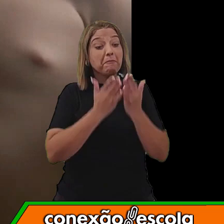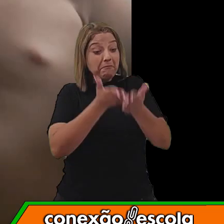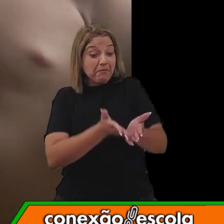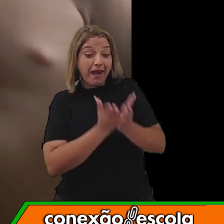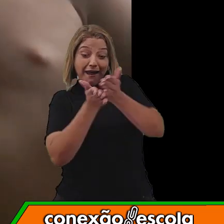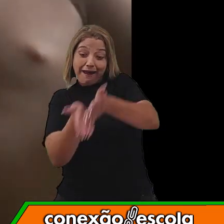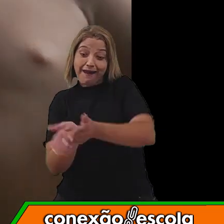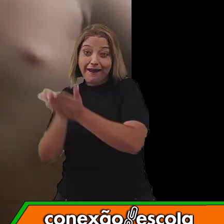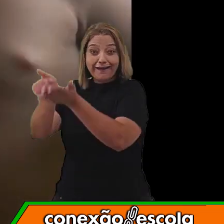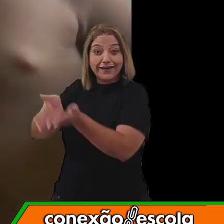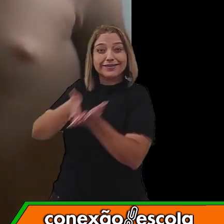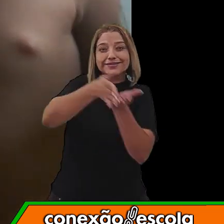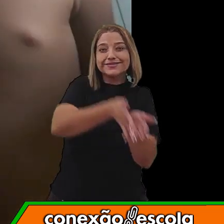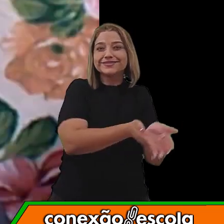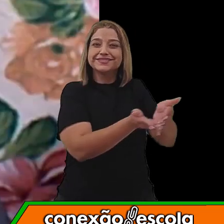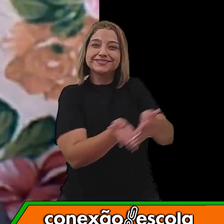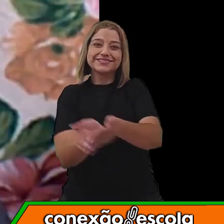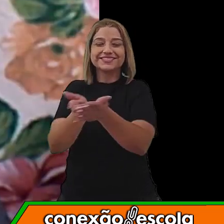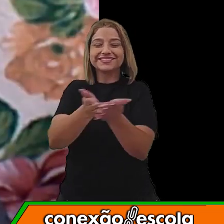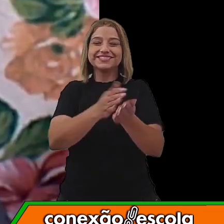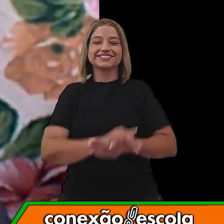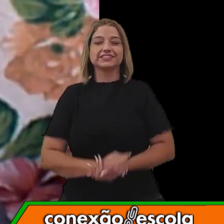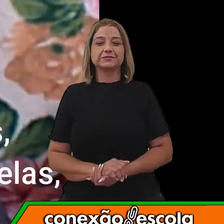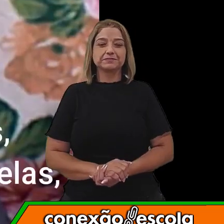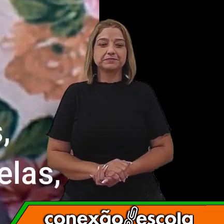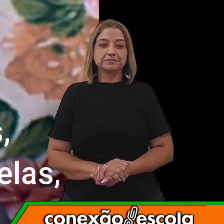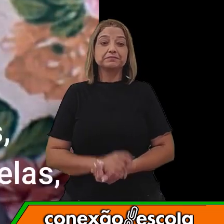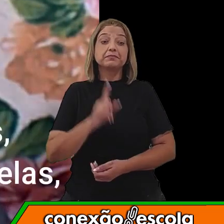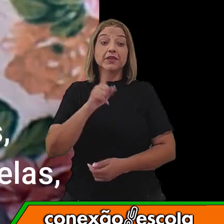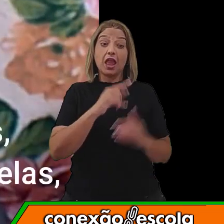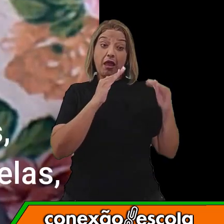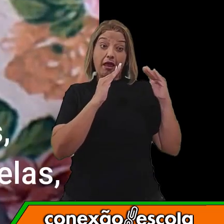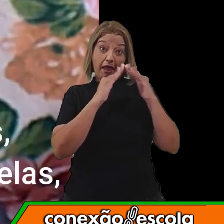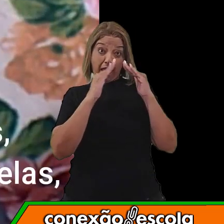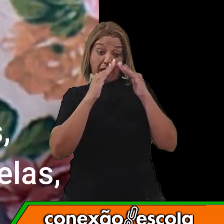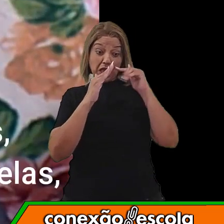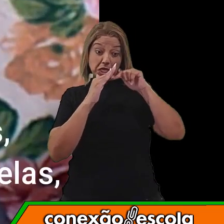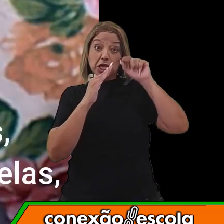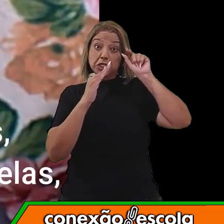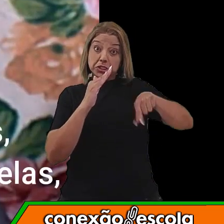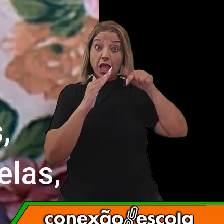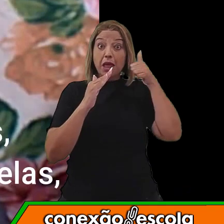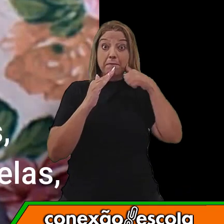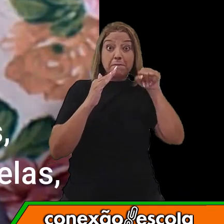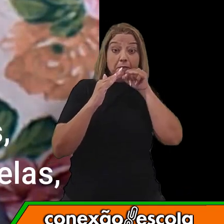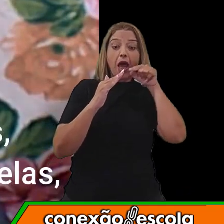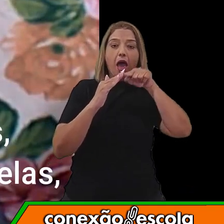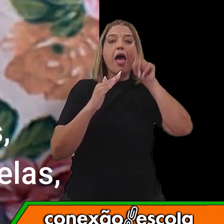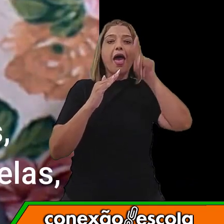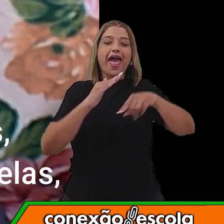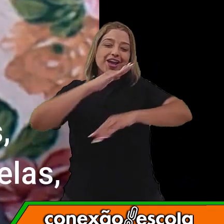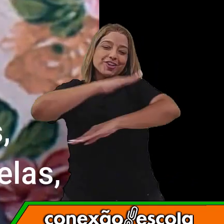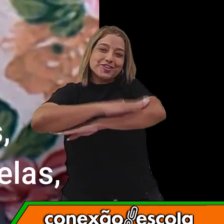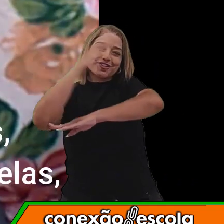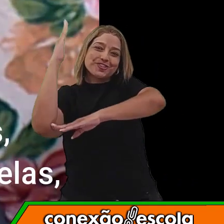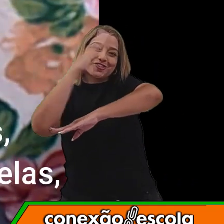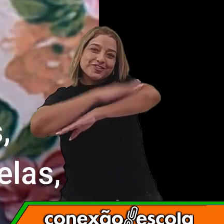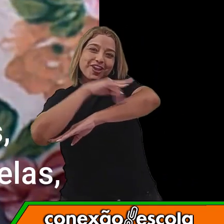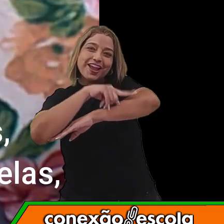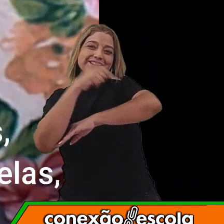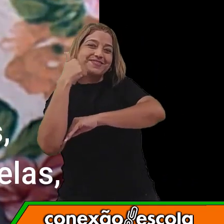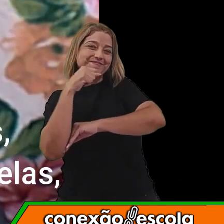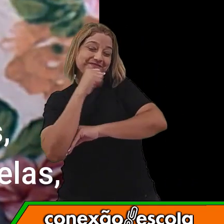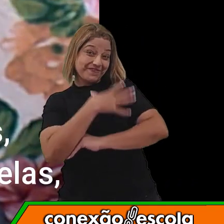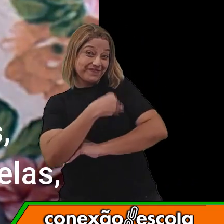seus caminhos. A casa de mãe, Seria a mãe da janela. seria mãe